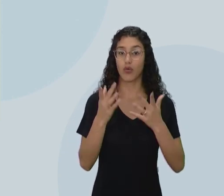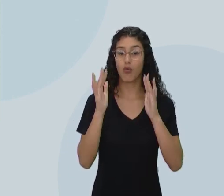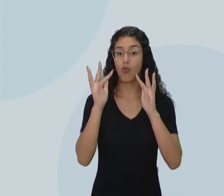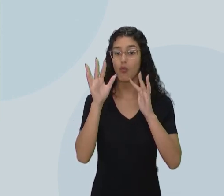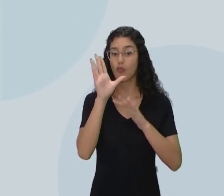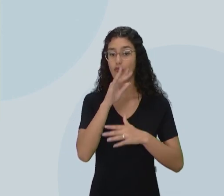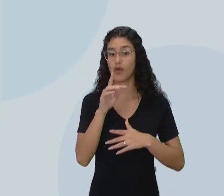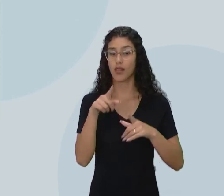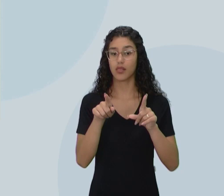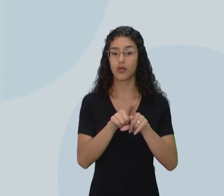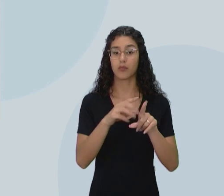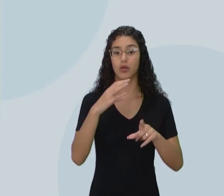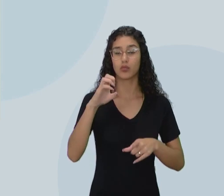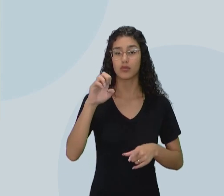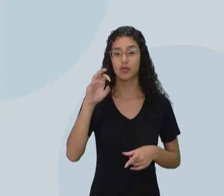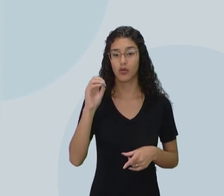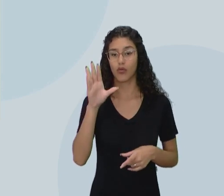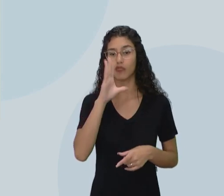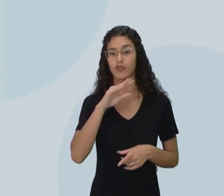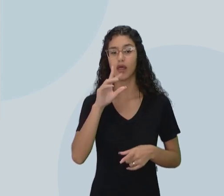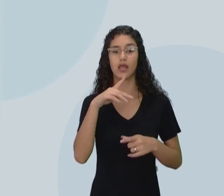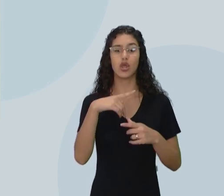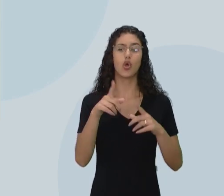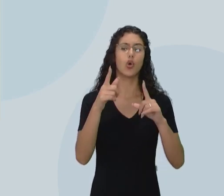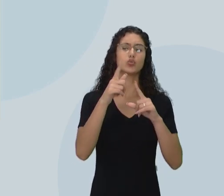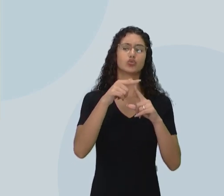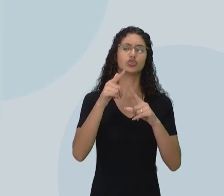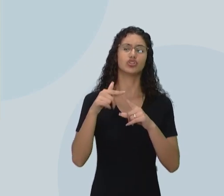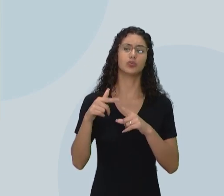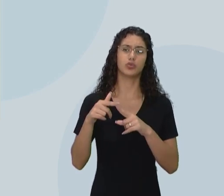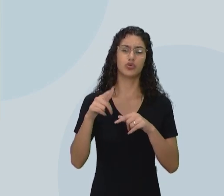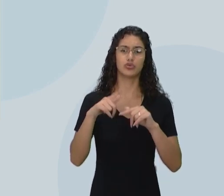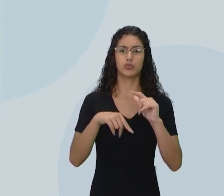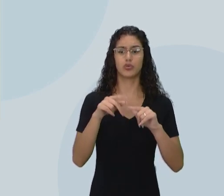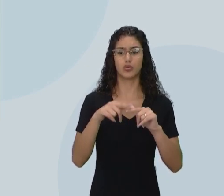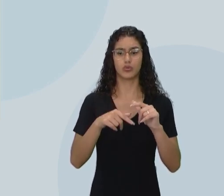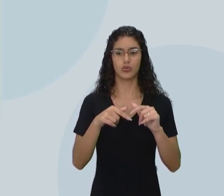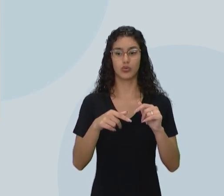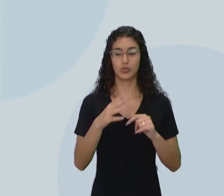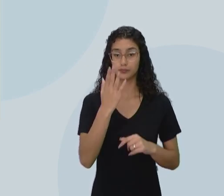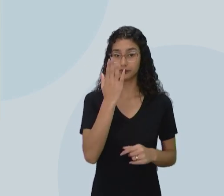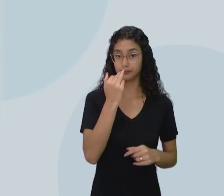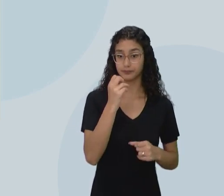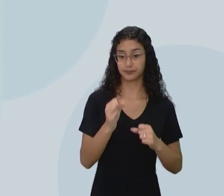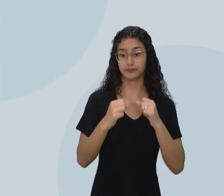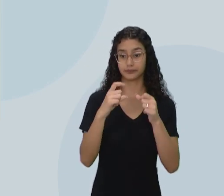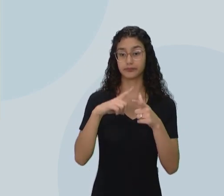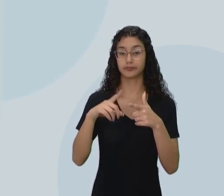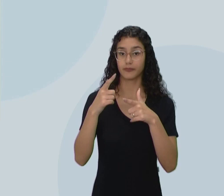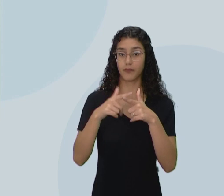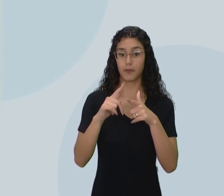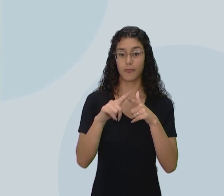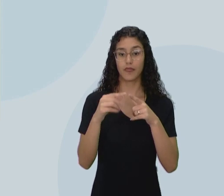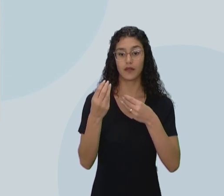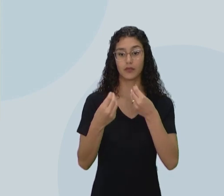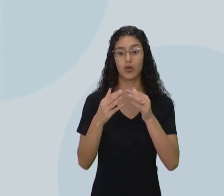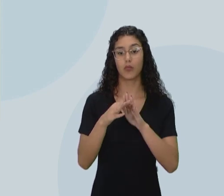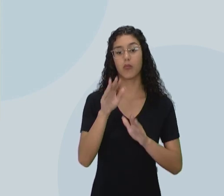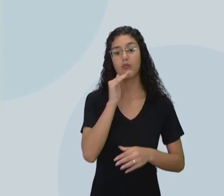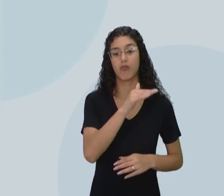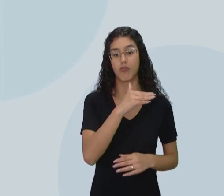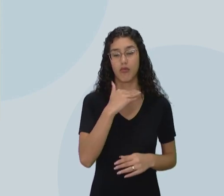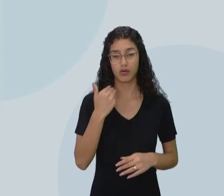diz que esse tipo de produto nos alimentos pode causar problemas como